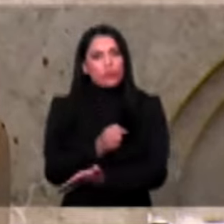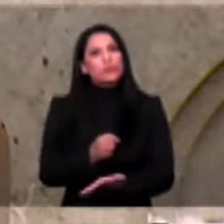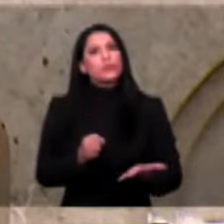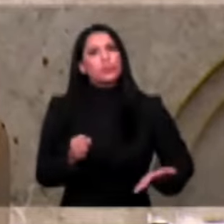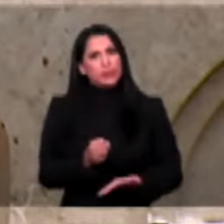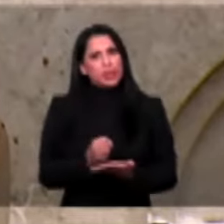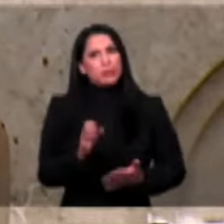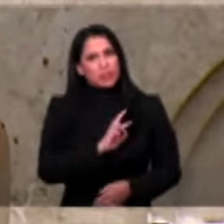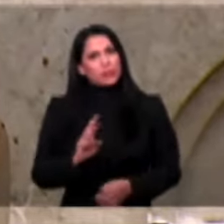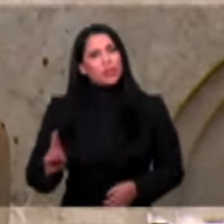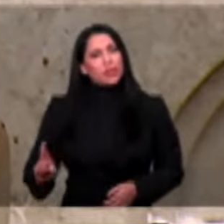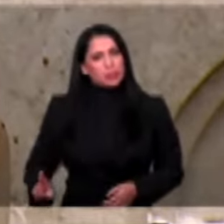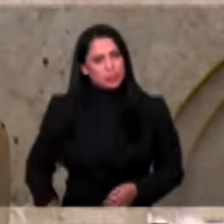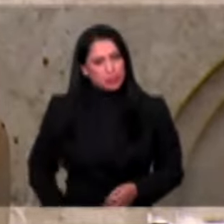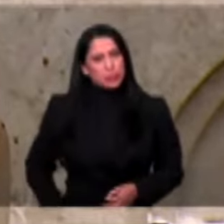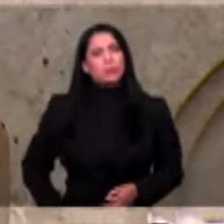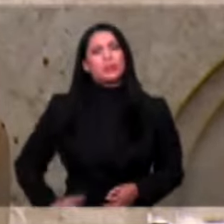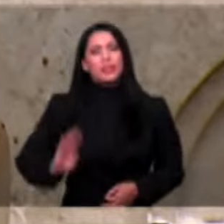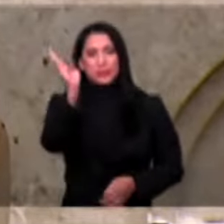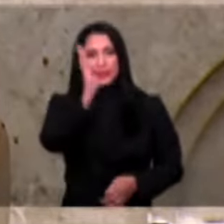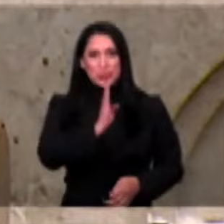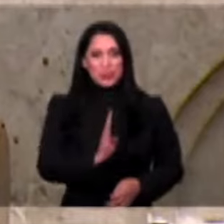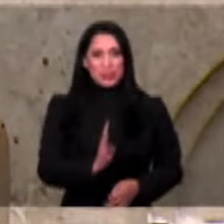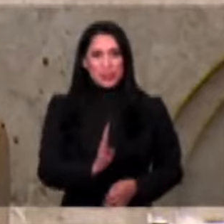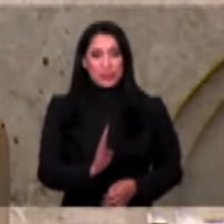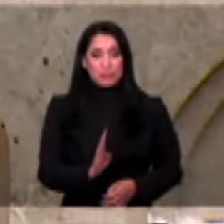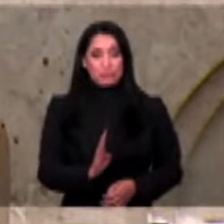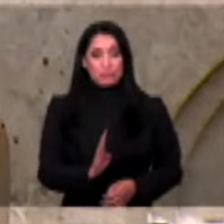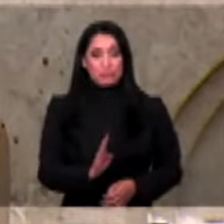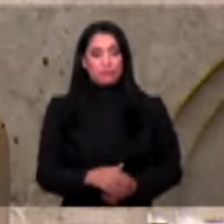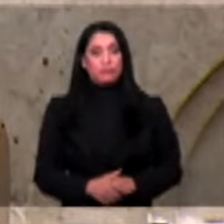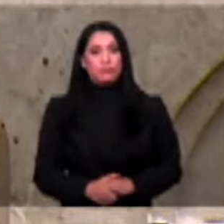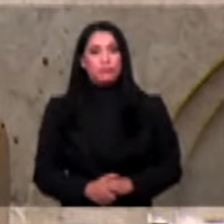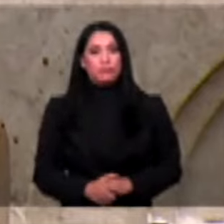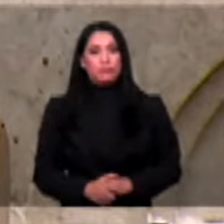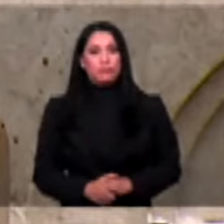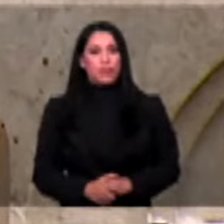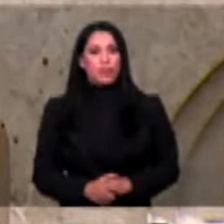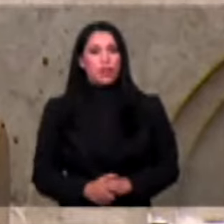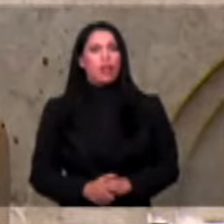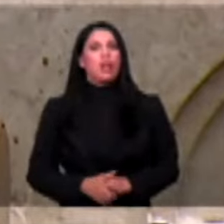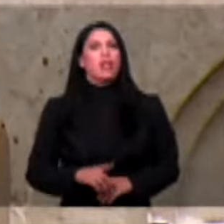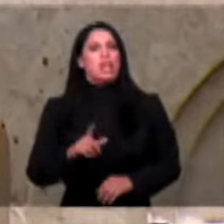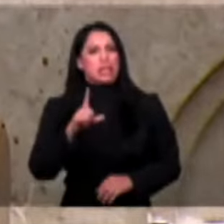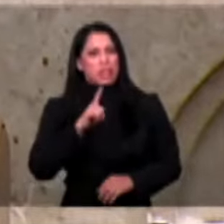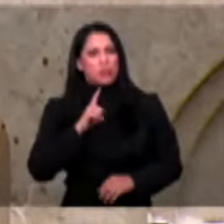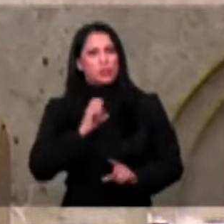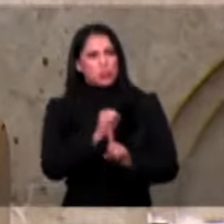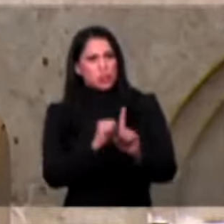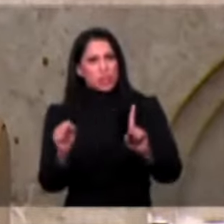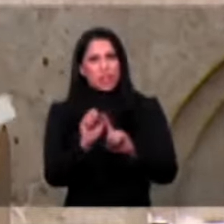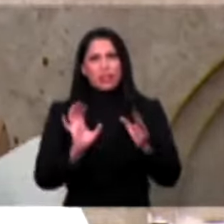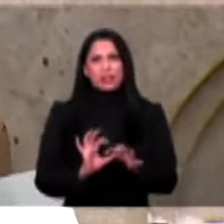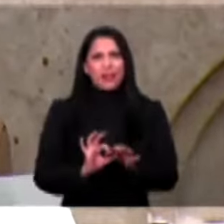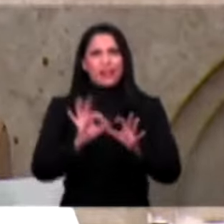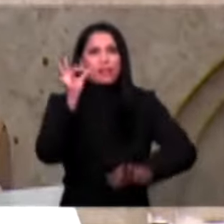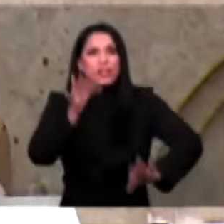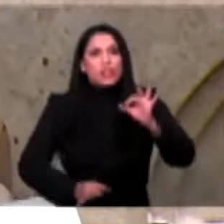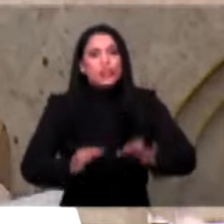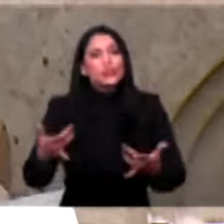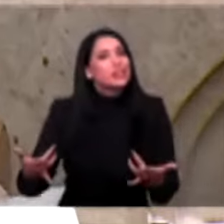da República Federativa do Brasil. A construção de uma sociedade livre, justa e